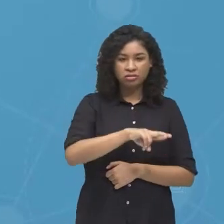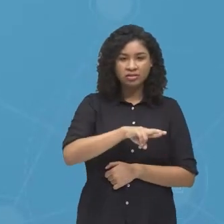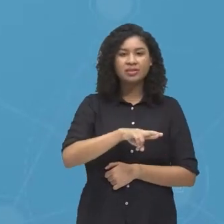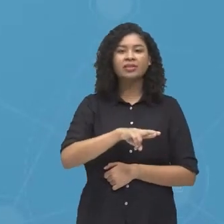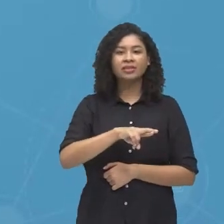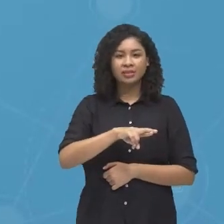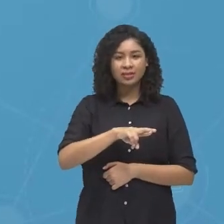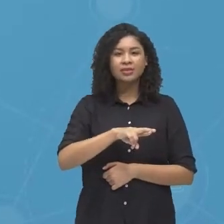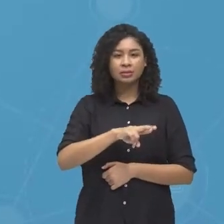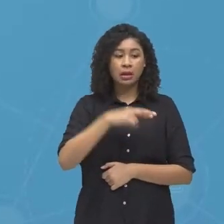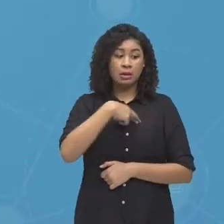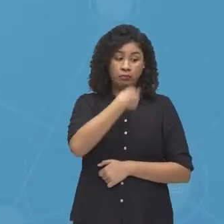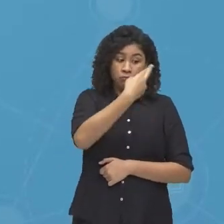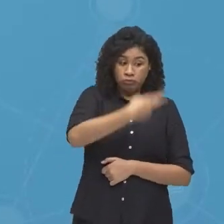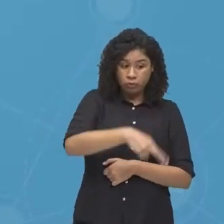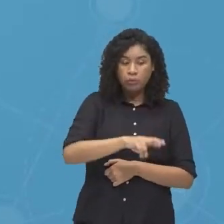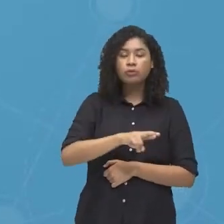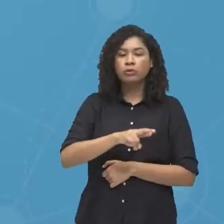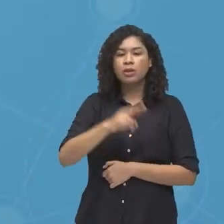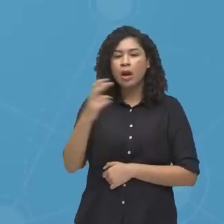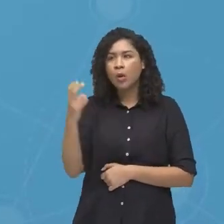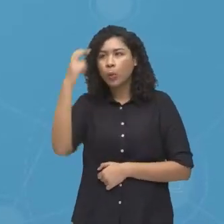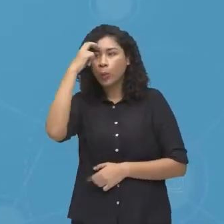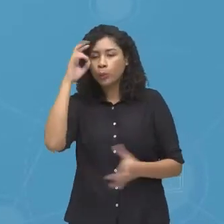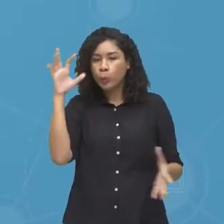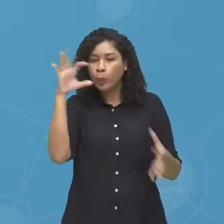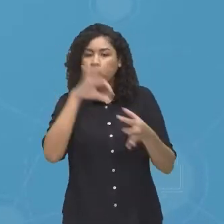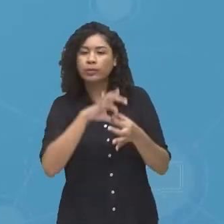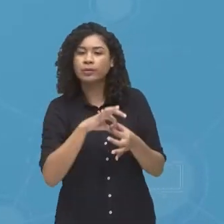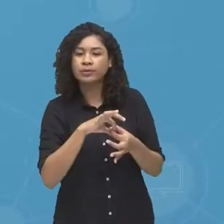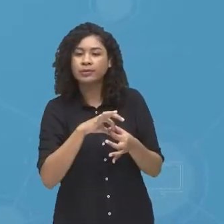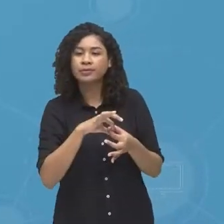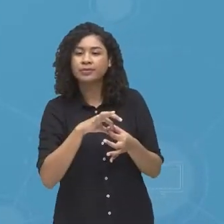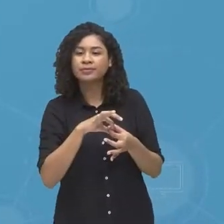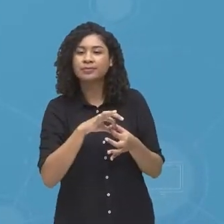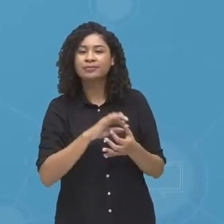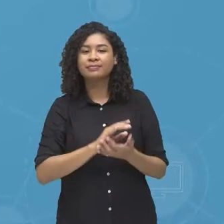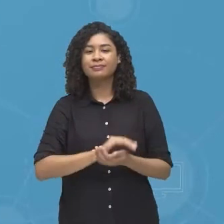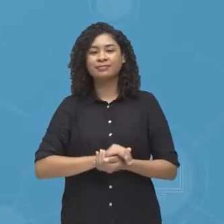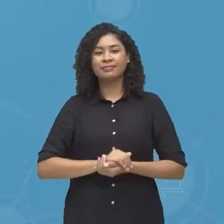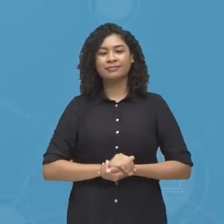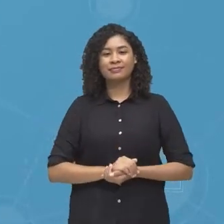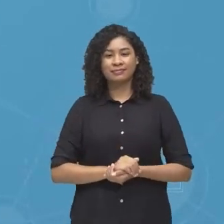religião como parte, como elemento do fenômeno cultural.